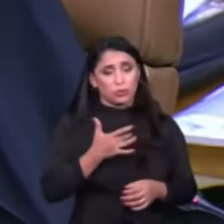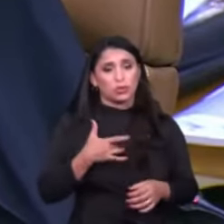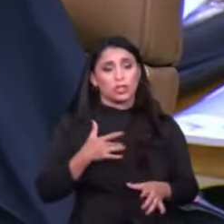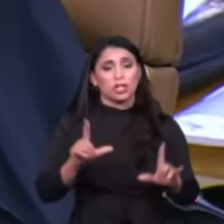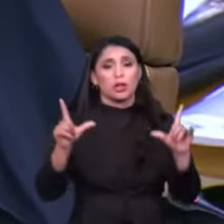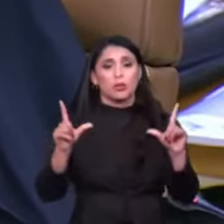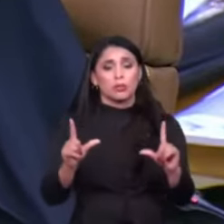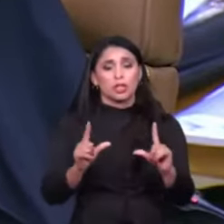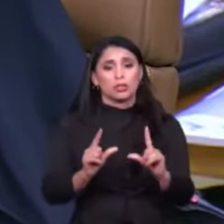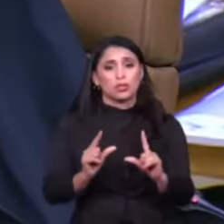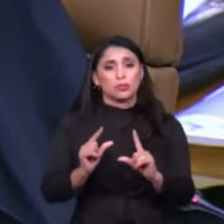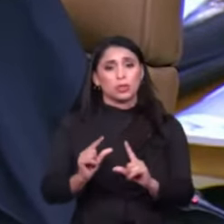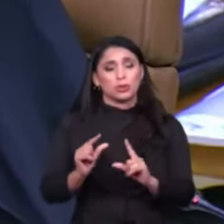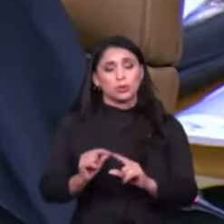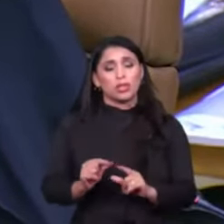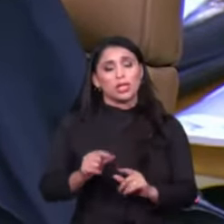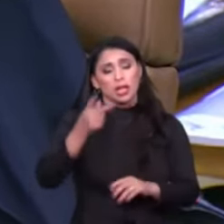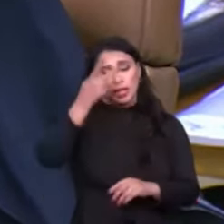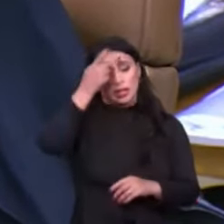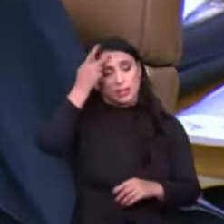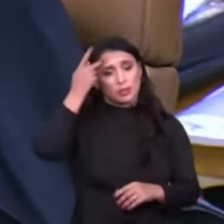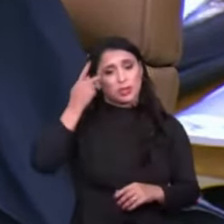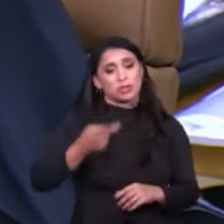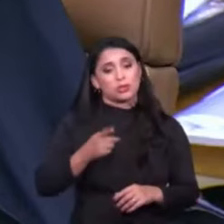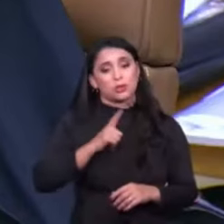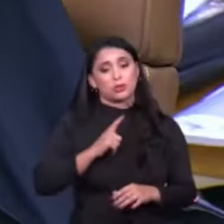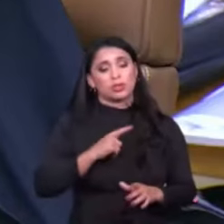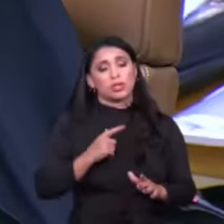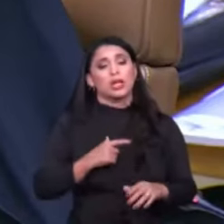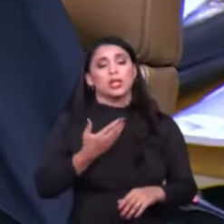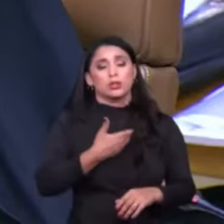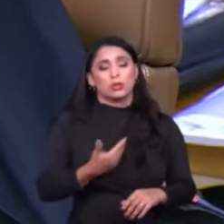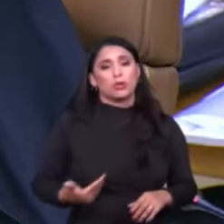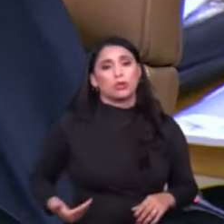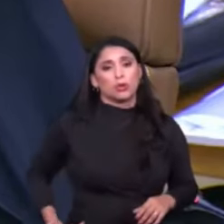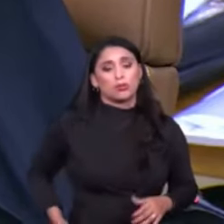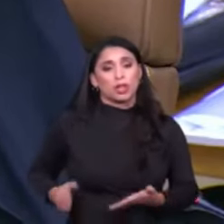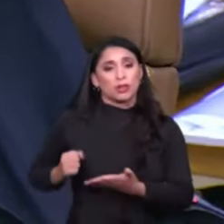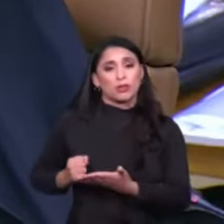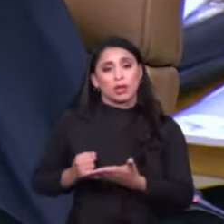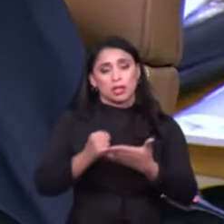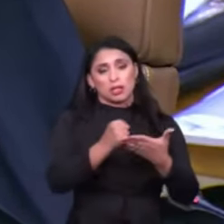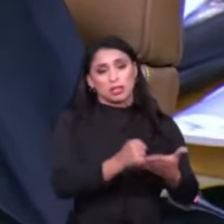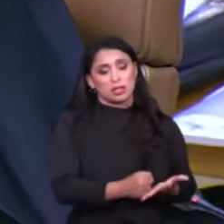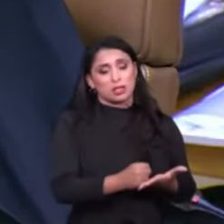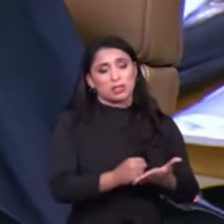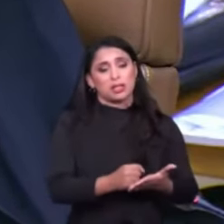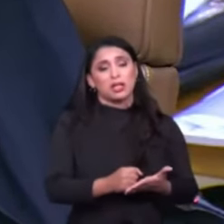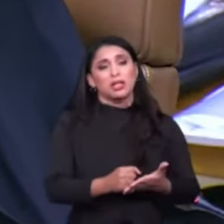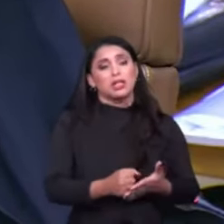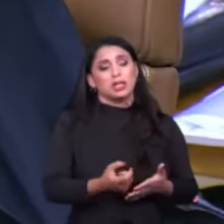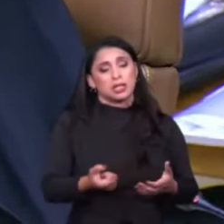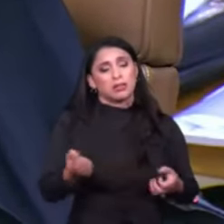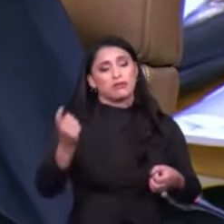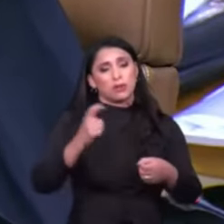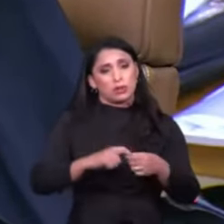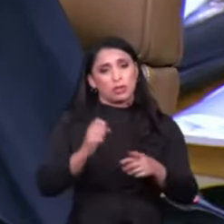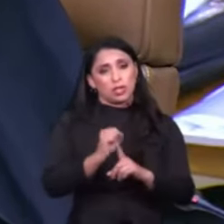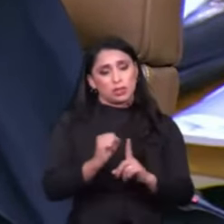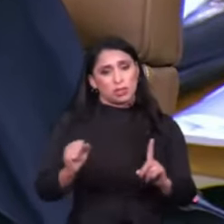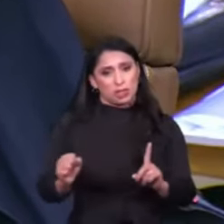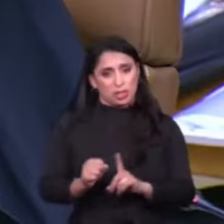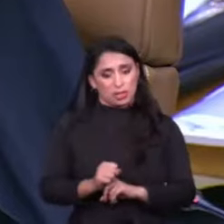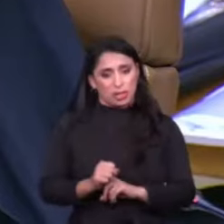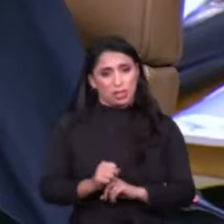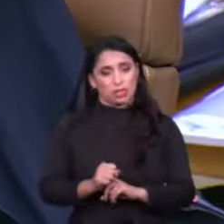minimizar a estigmatização dessas pessoas, prestigiando a atuação do Estado no campo da assistência e da reinserção social. É claro